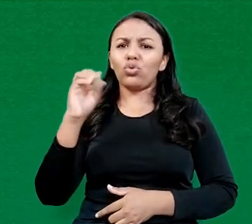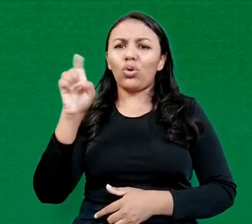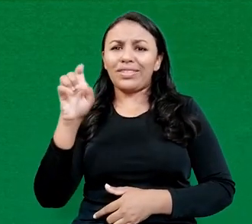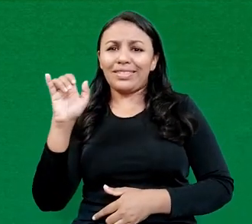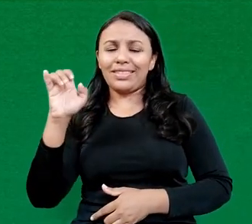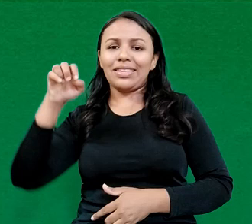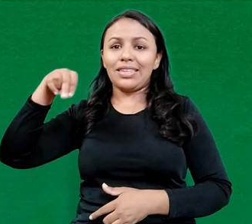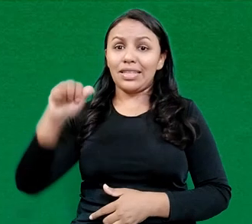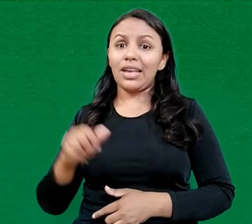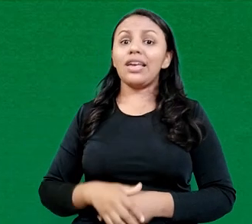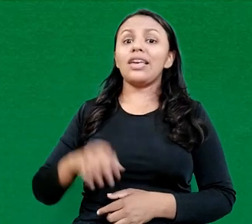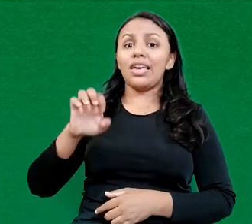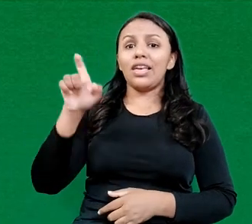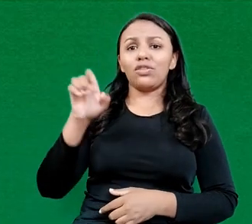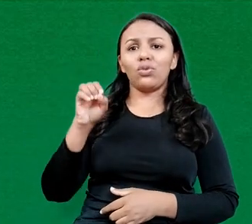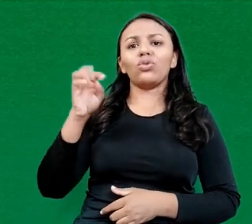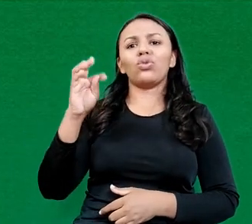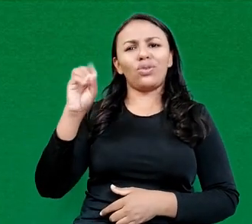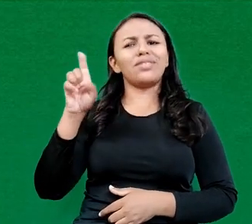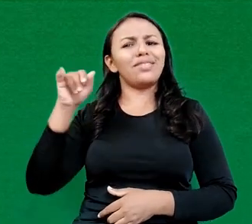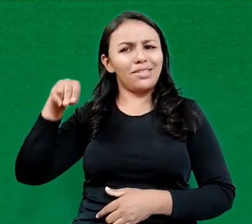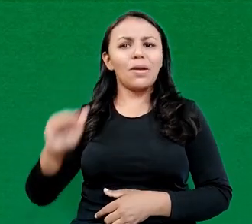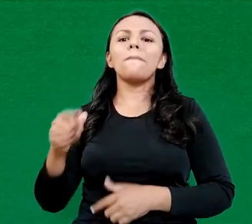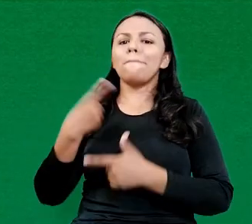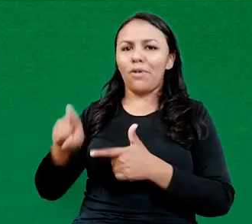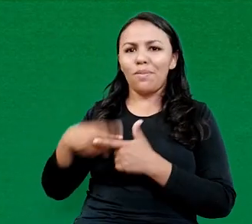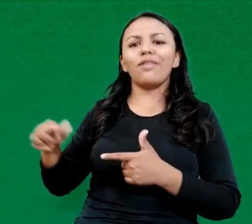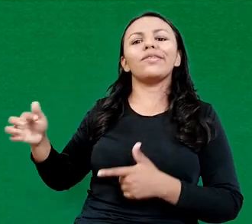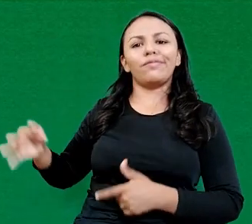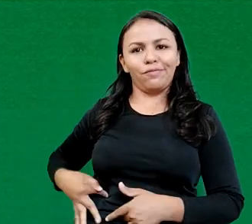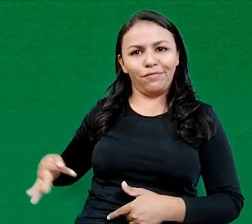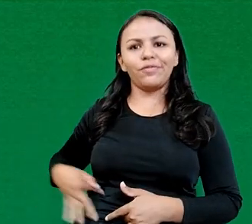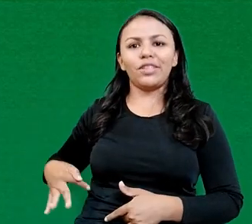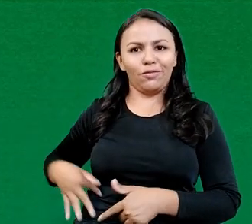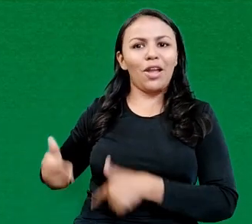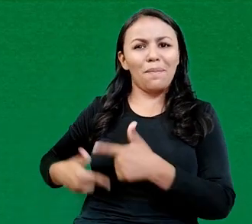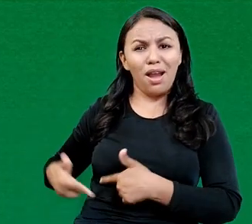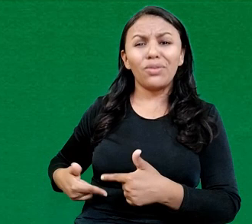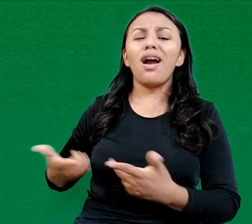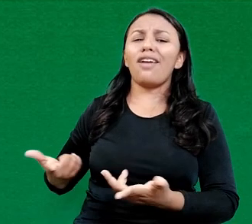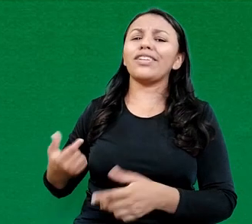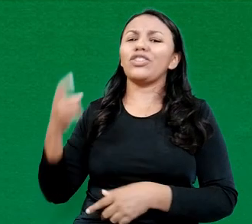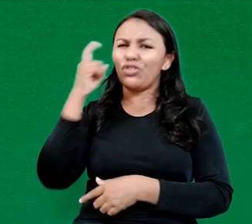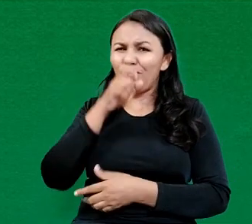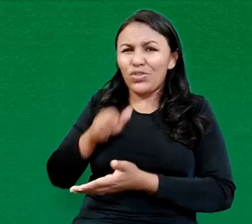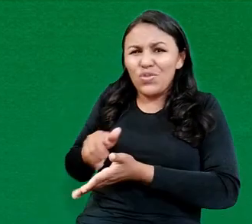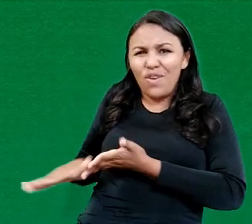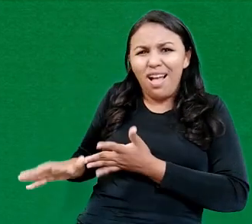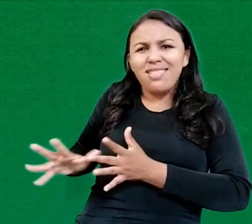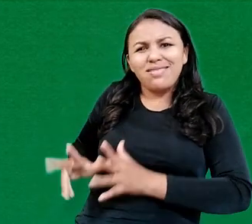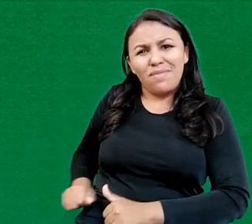podem comprometer essas funções do funcionamento hepático de forma normal, levando aí uma dificuldade de excreção